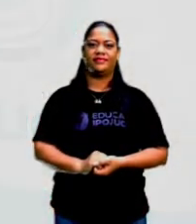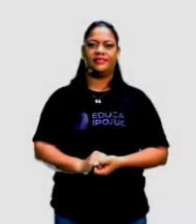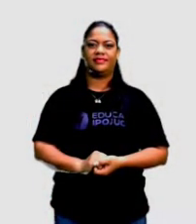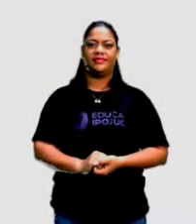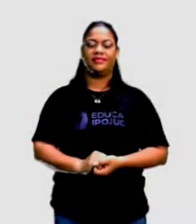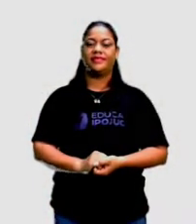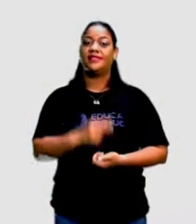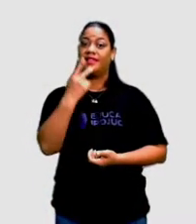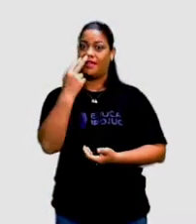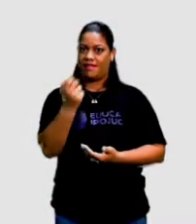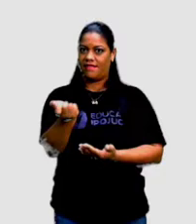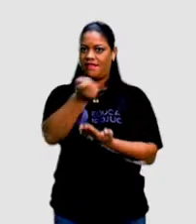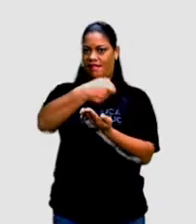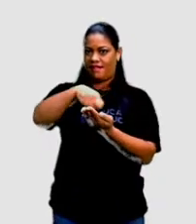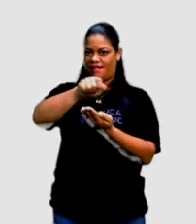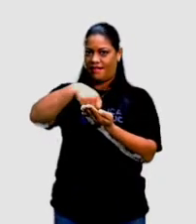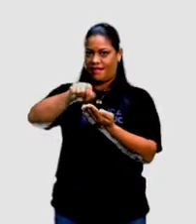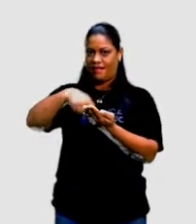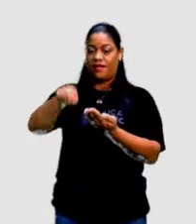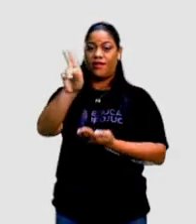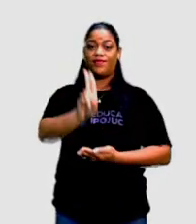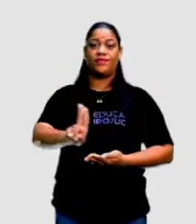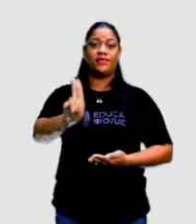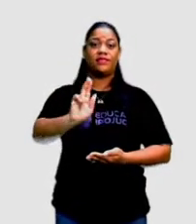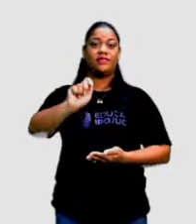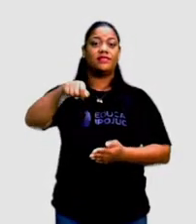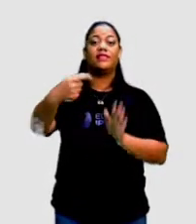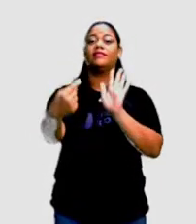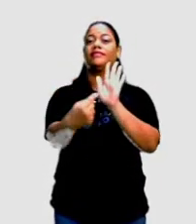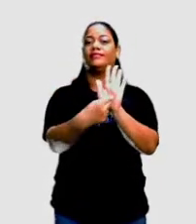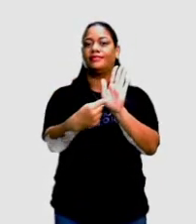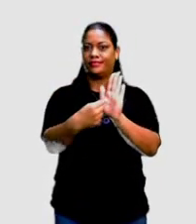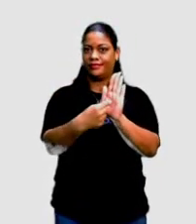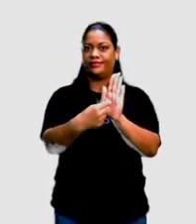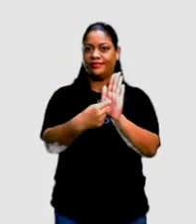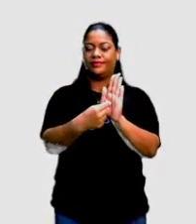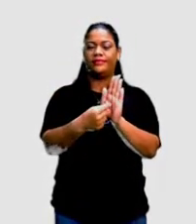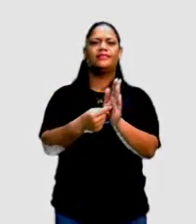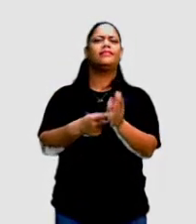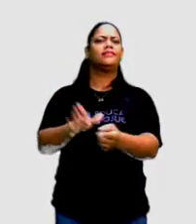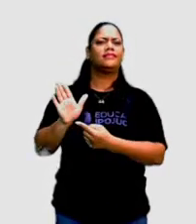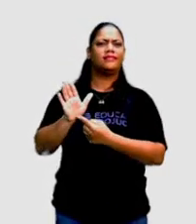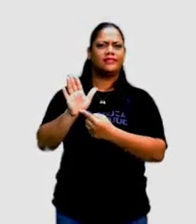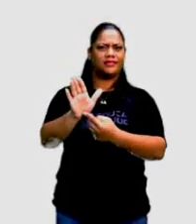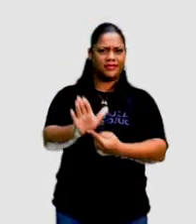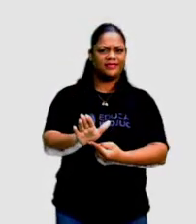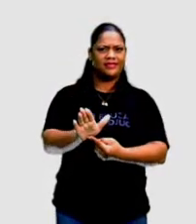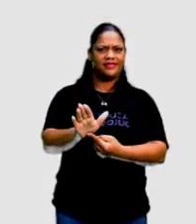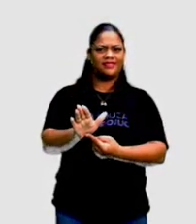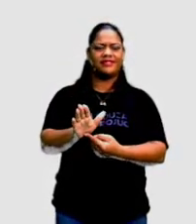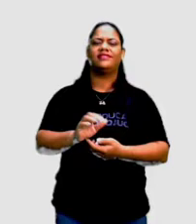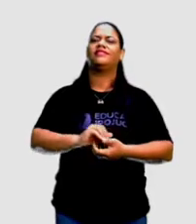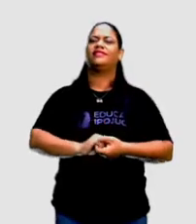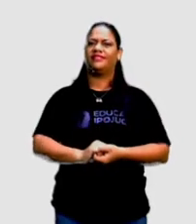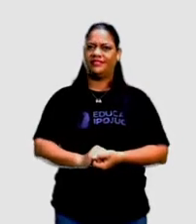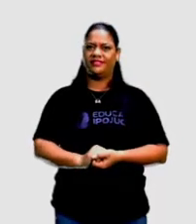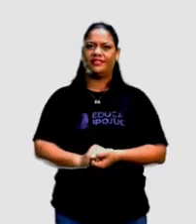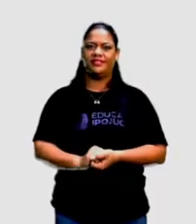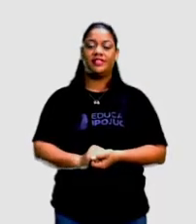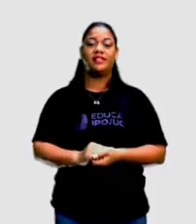língua escrita, na língua escrita, nós utilizamos os sinais de pontuação para auxiliar a escrita